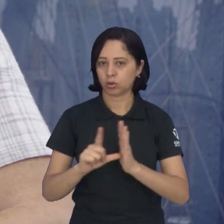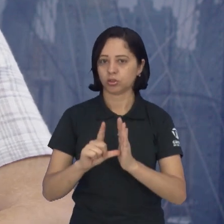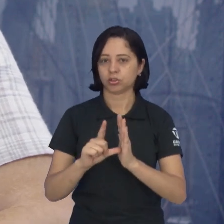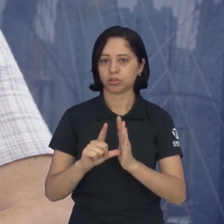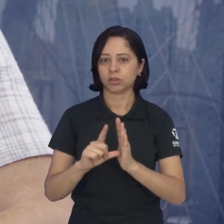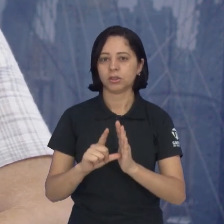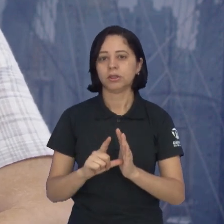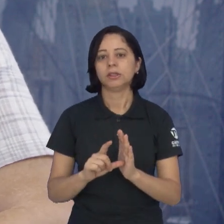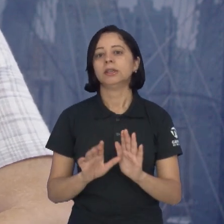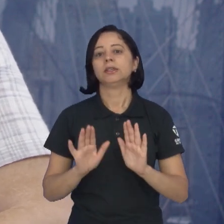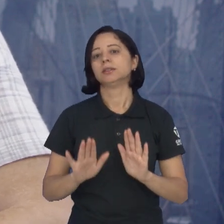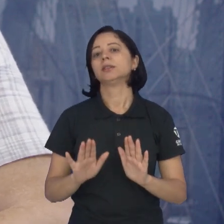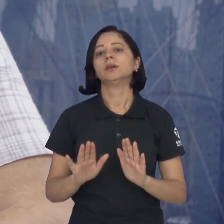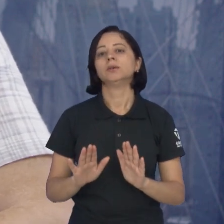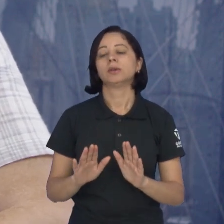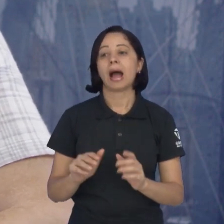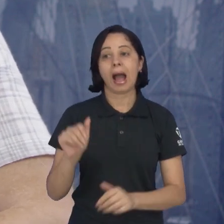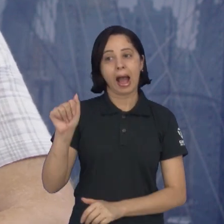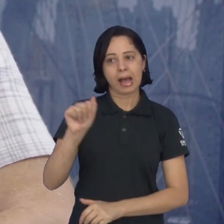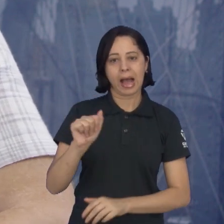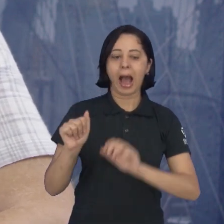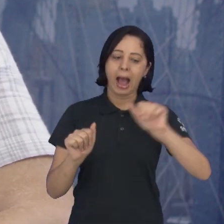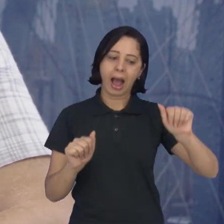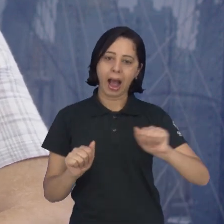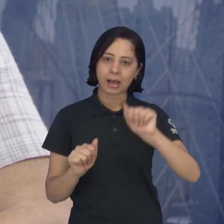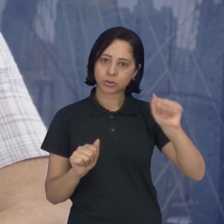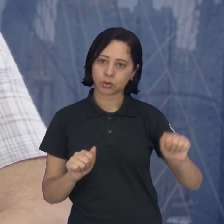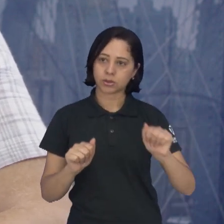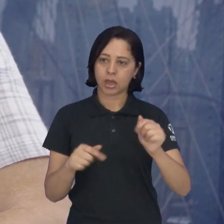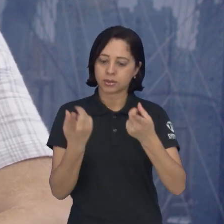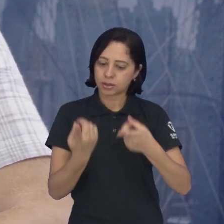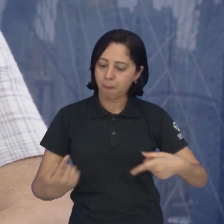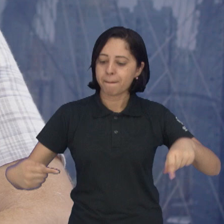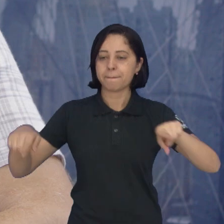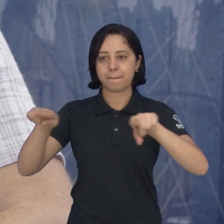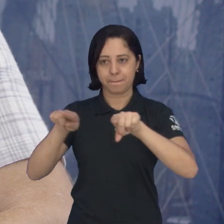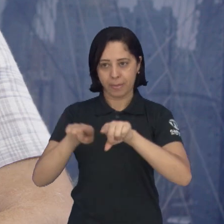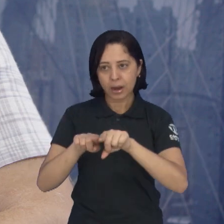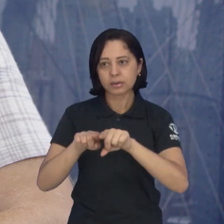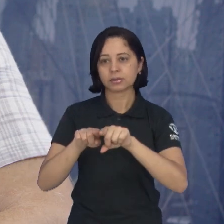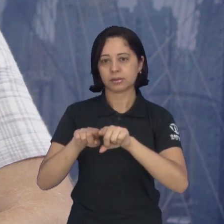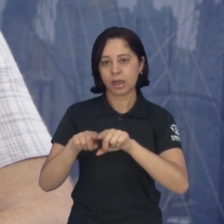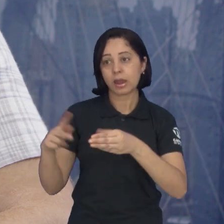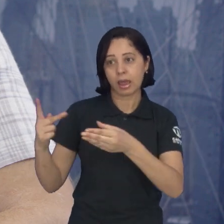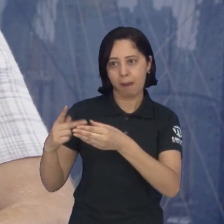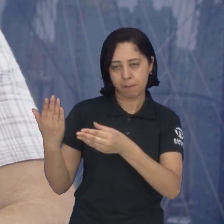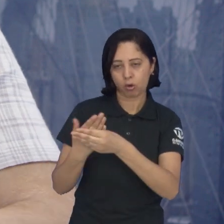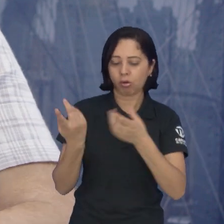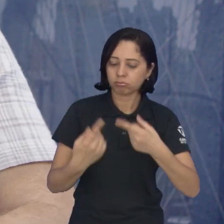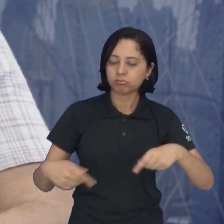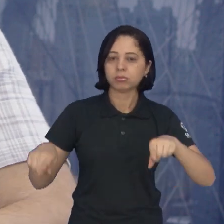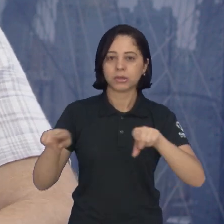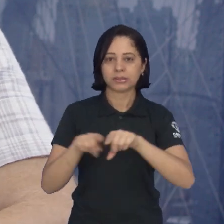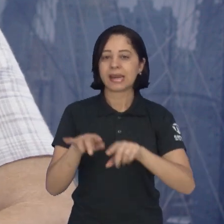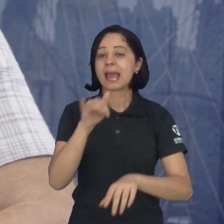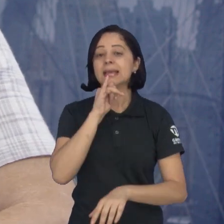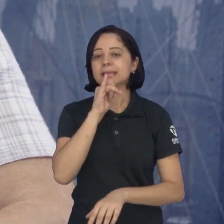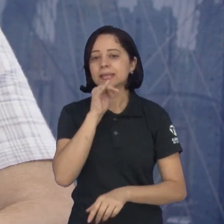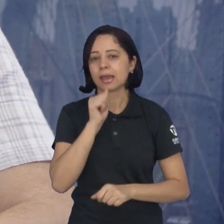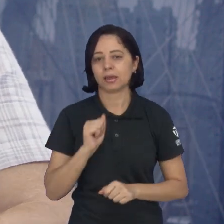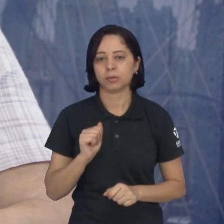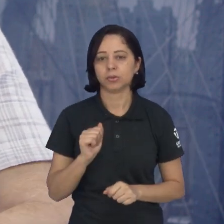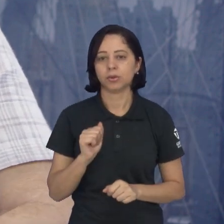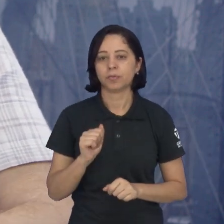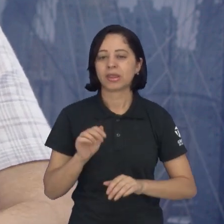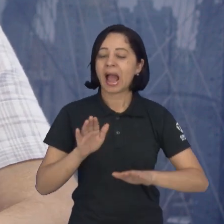cidade. E a CEI, sim, tem um contato muito bom com o PROCON. Nós fazemos aí, por exemplo, nós fazemos às